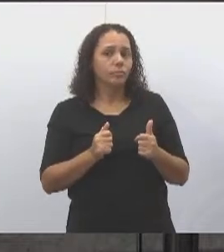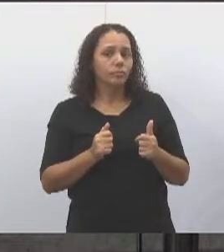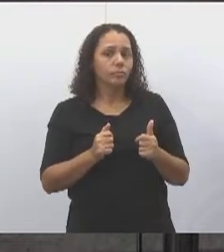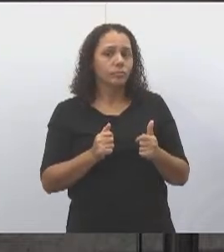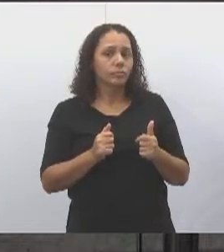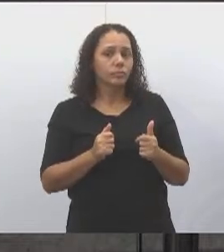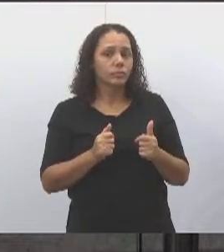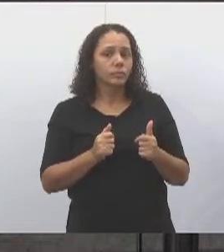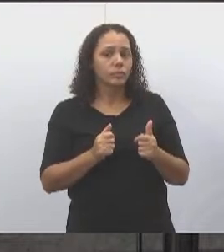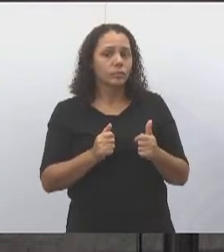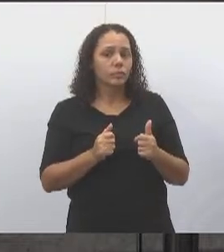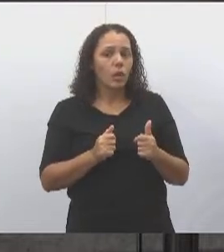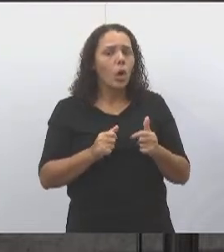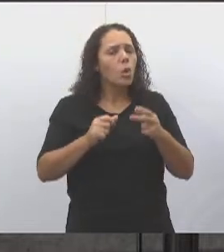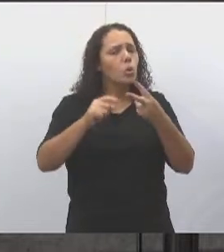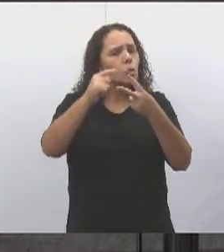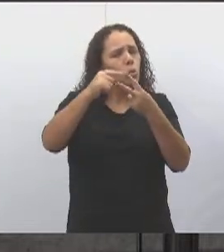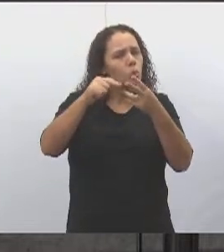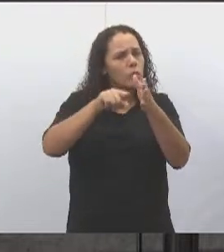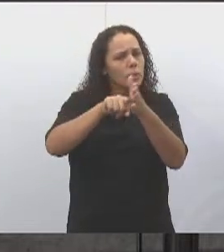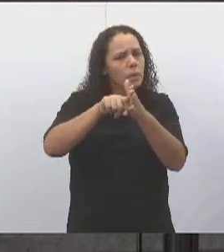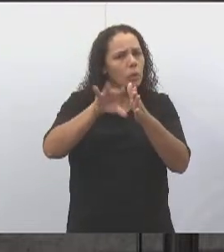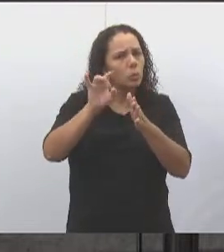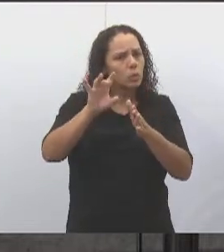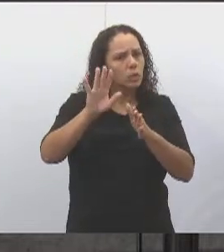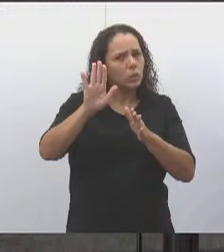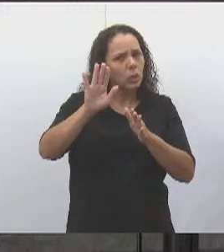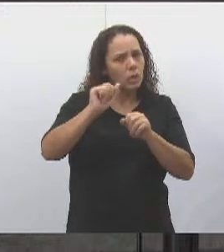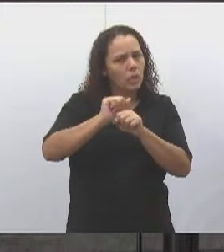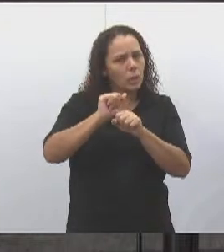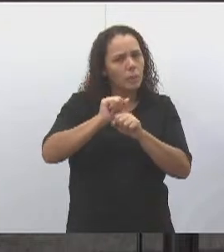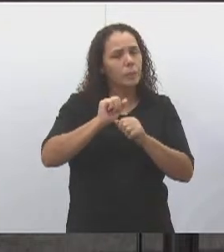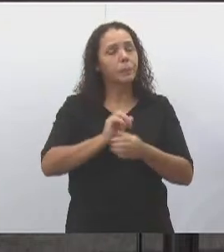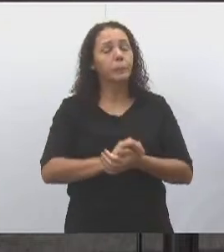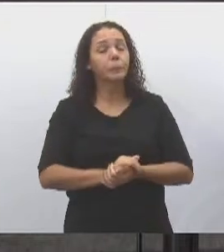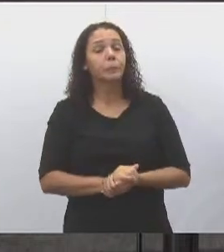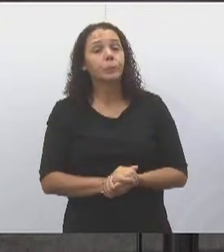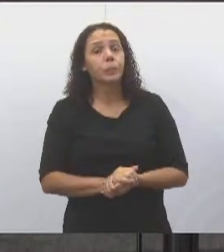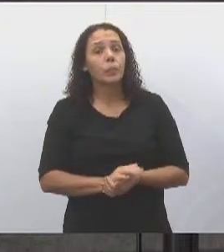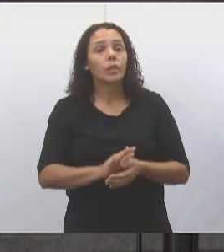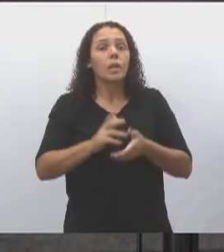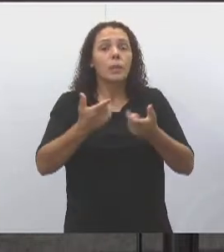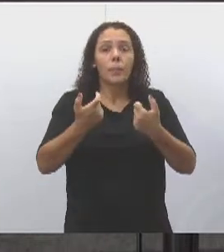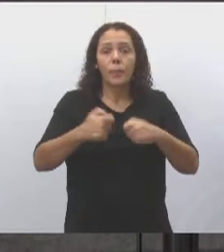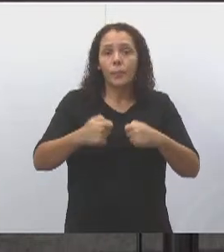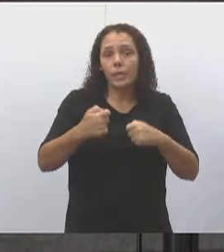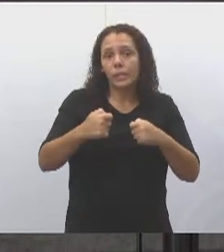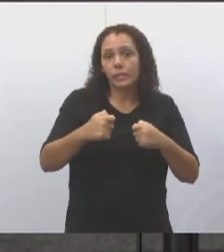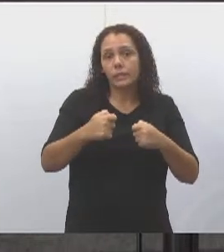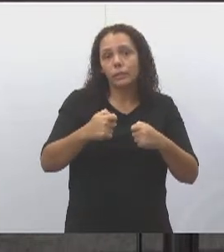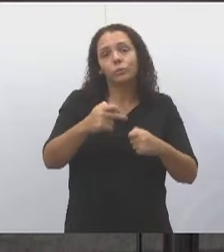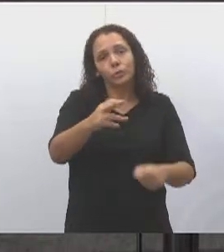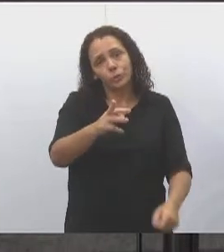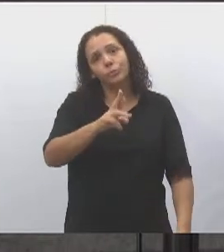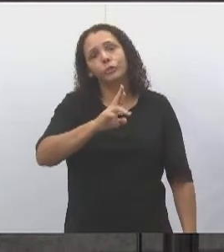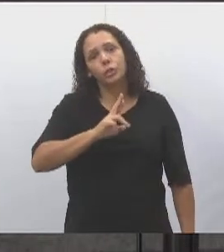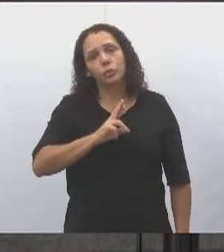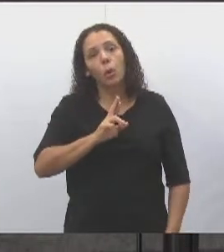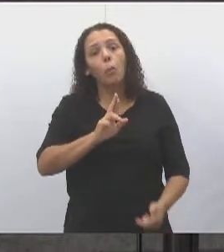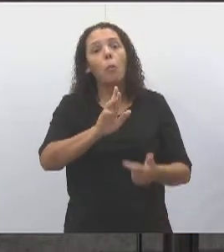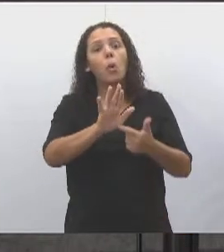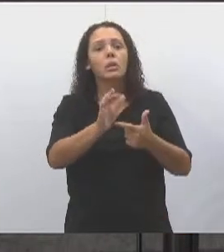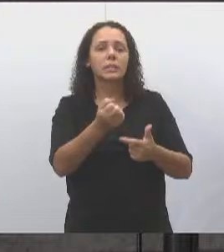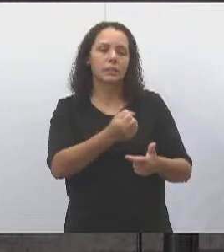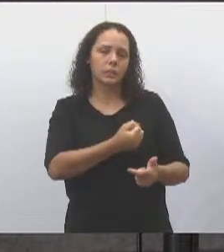Essa é uma questão. Tem mais 2 perguntas só. Tá? Então, a gente precisa desses números, né? Porque